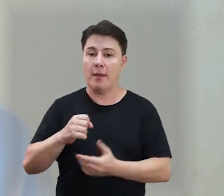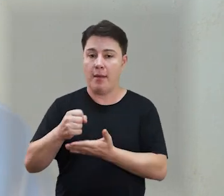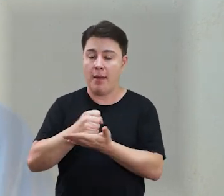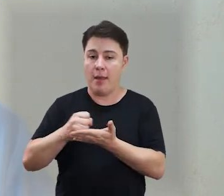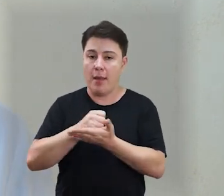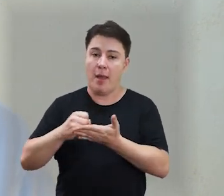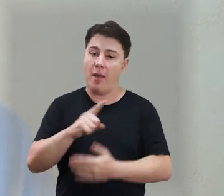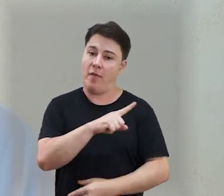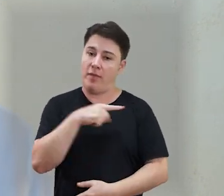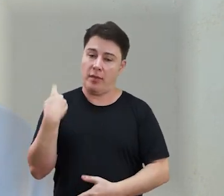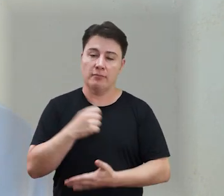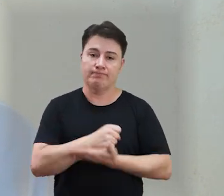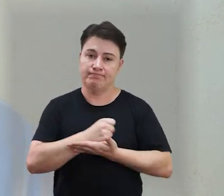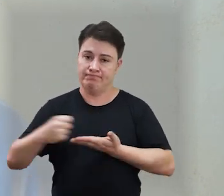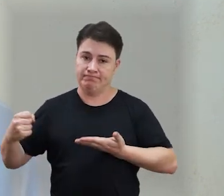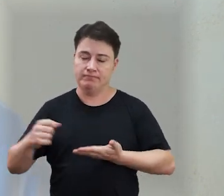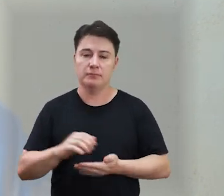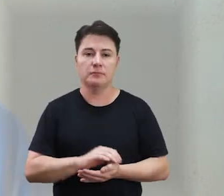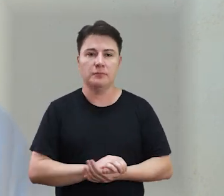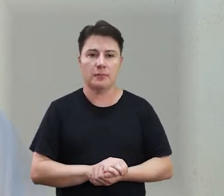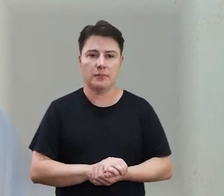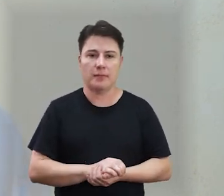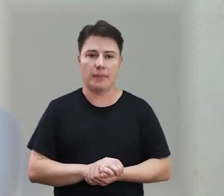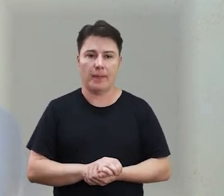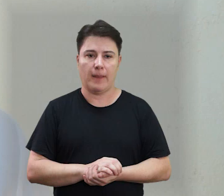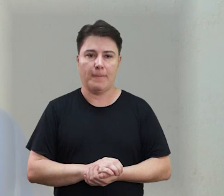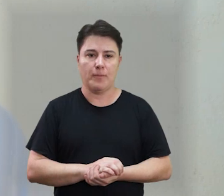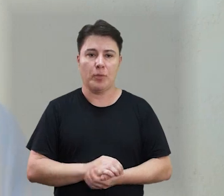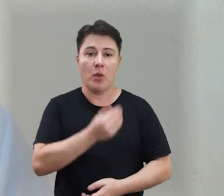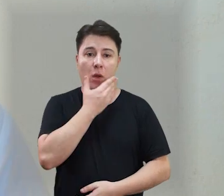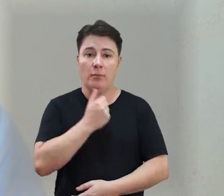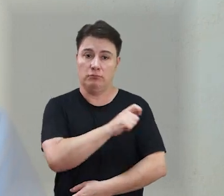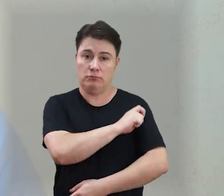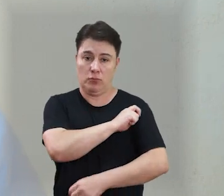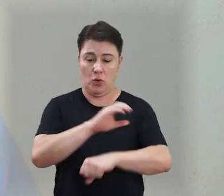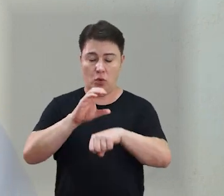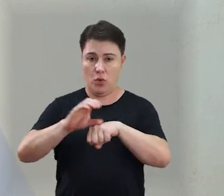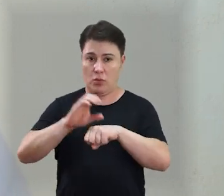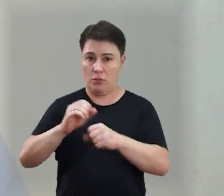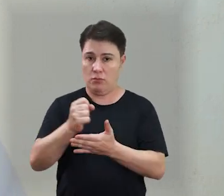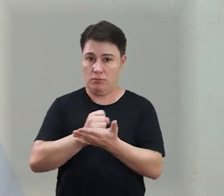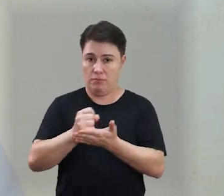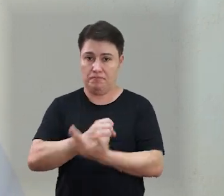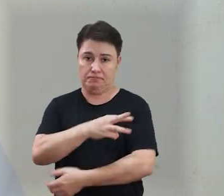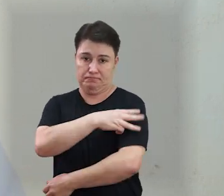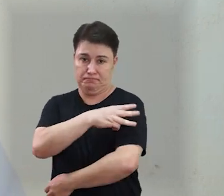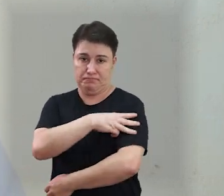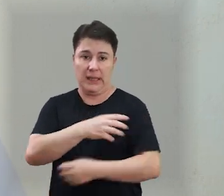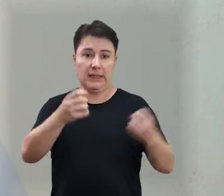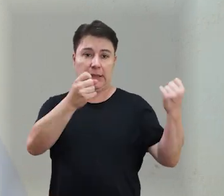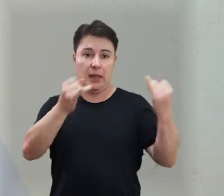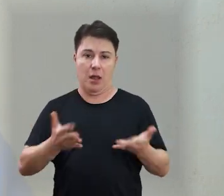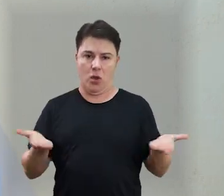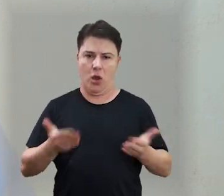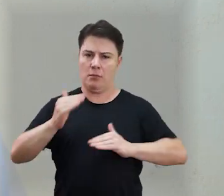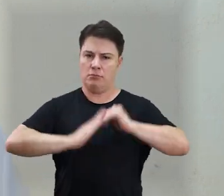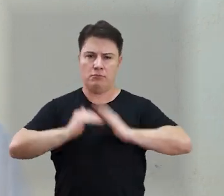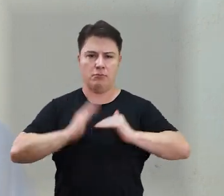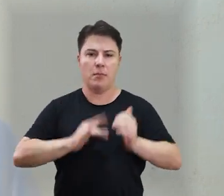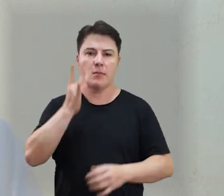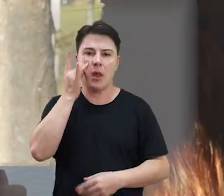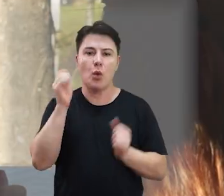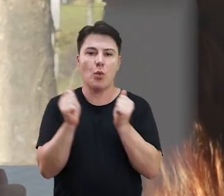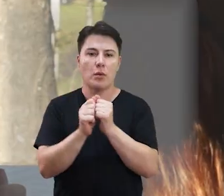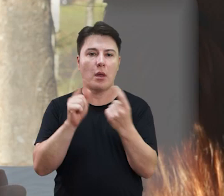sobrando medicamento e você vai tendo o resto lá precisa prestar atenção na validade do medicamento porque a validade é